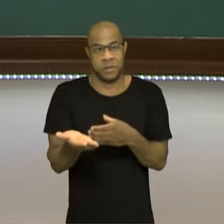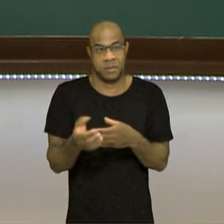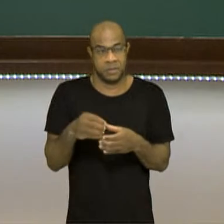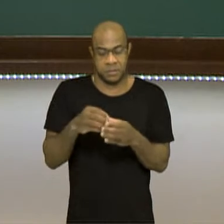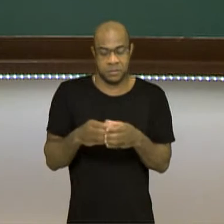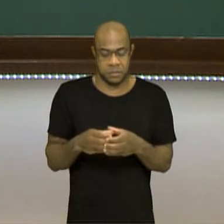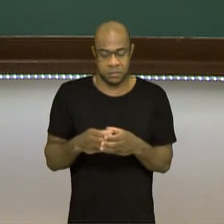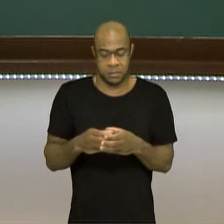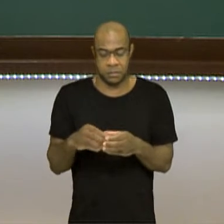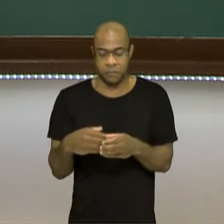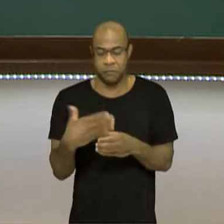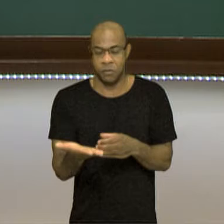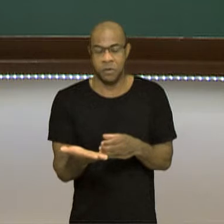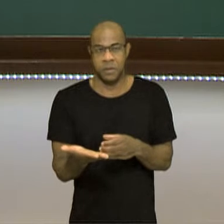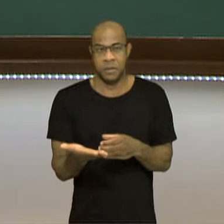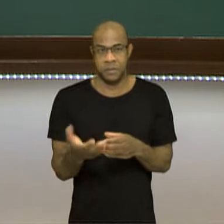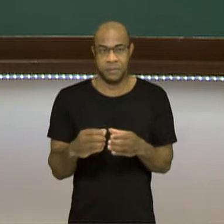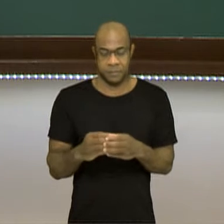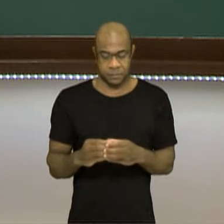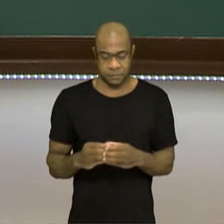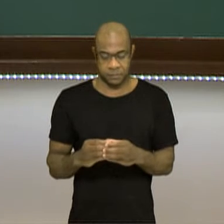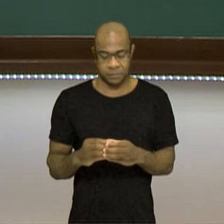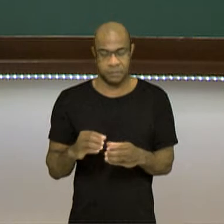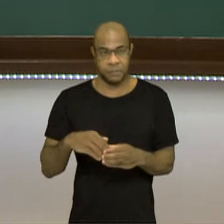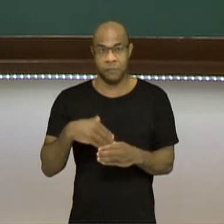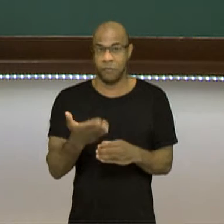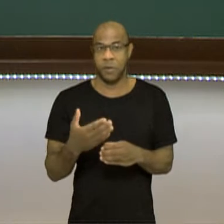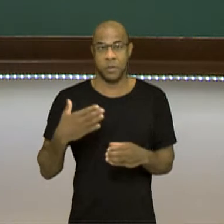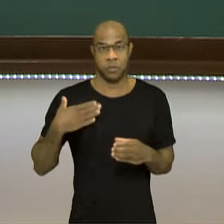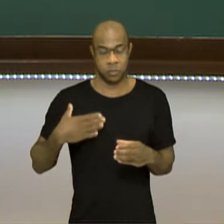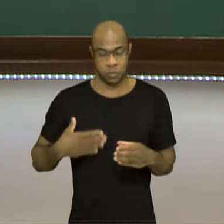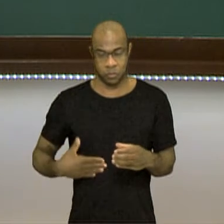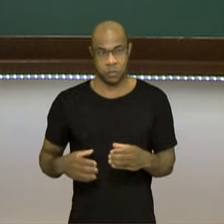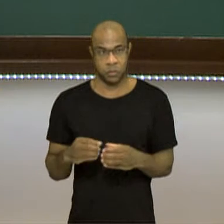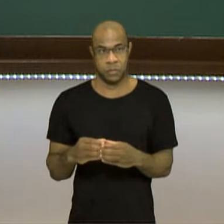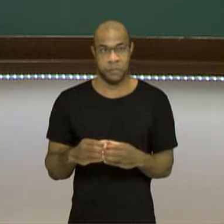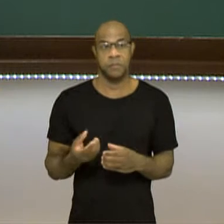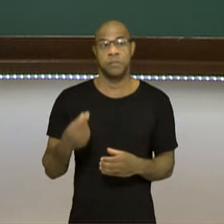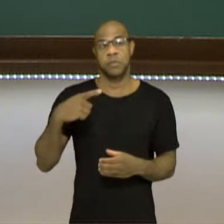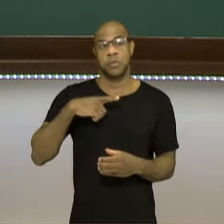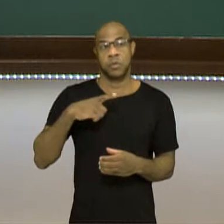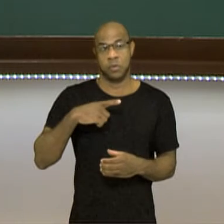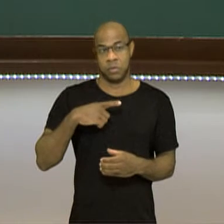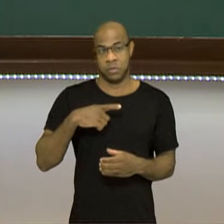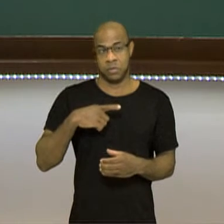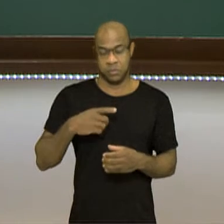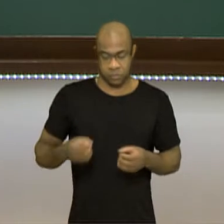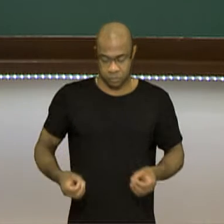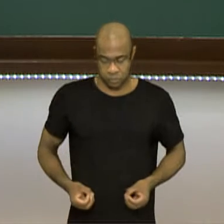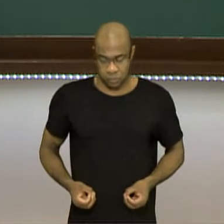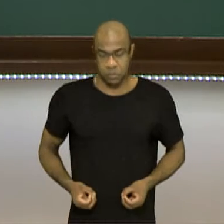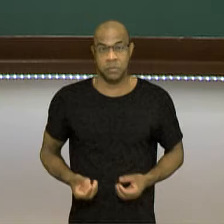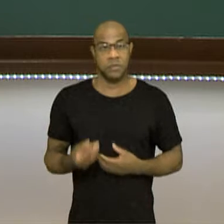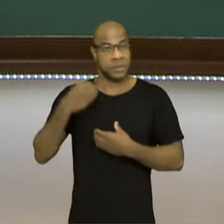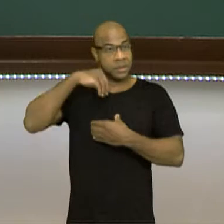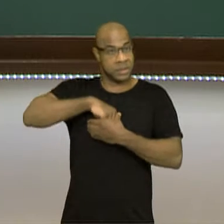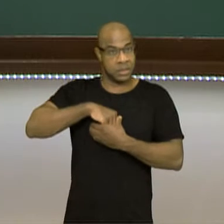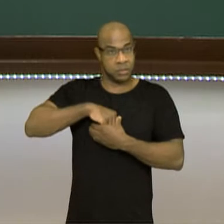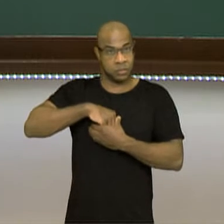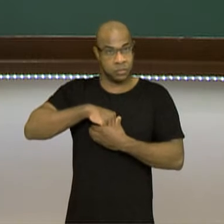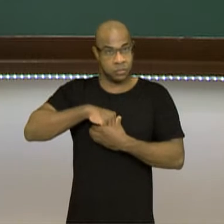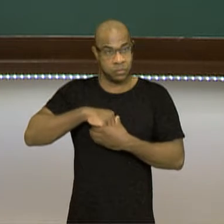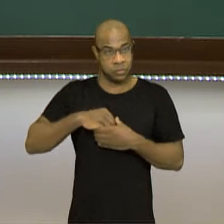Se você não sabia, isso é extremamente importante. Nós, mulheres, os nossos ovários ficam dentro do nosso